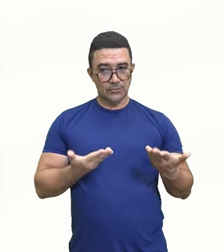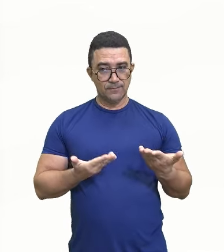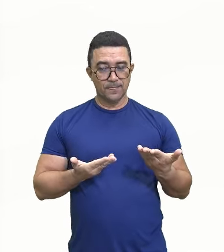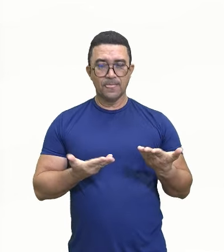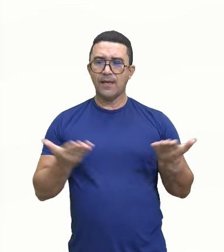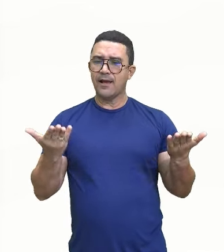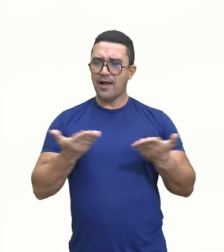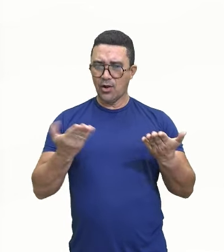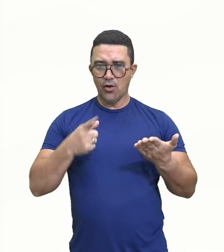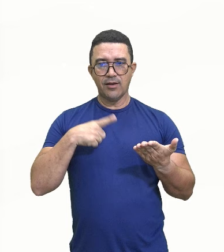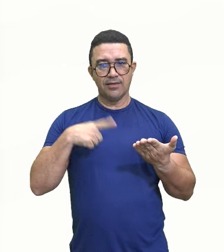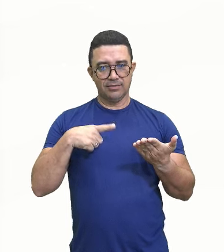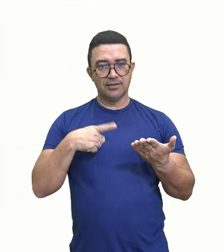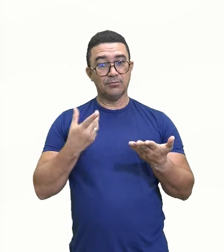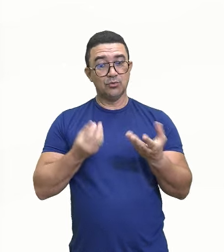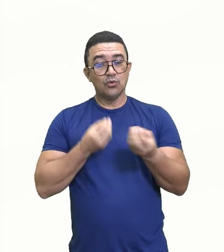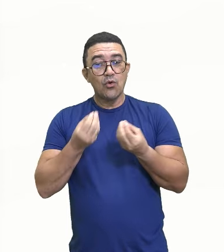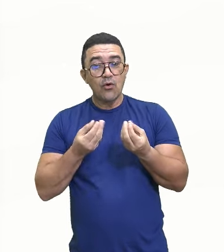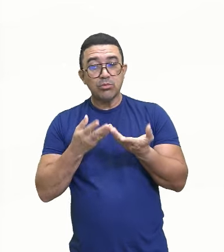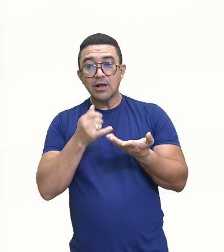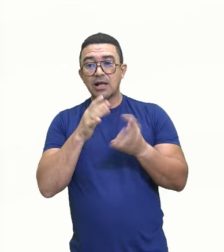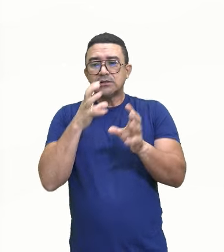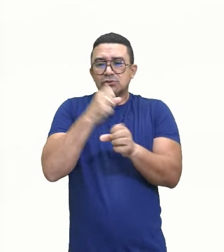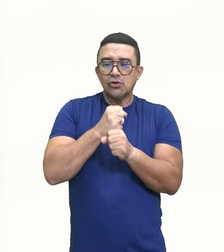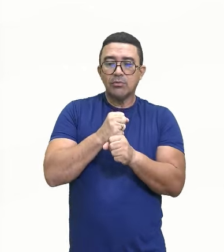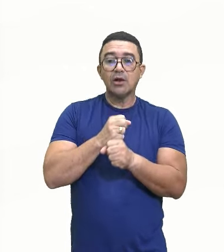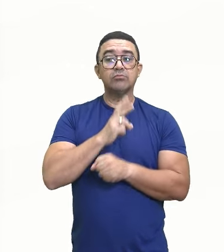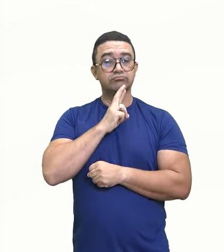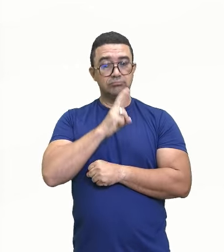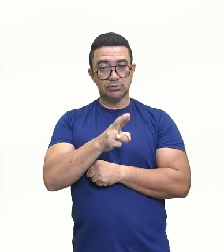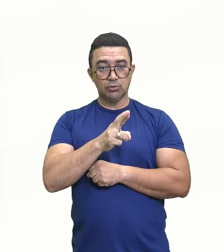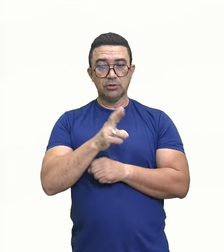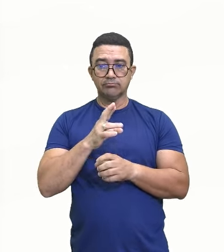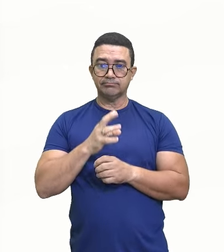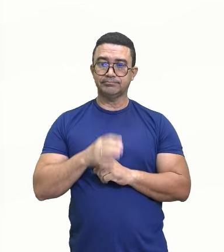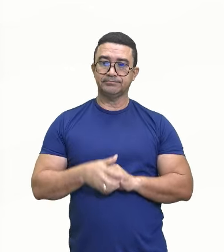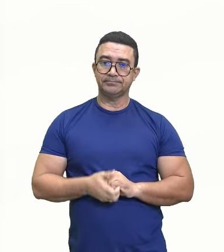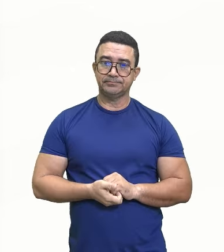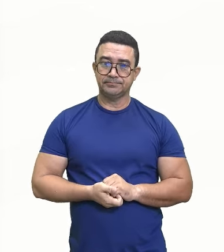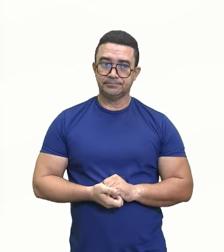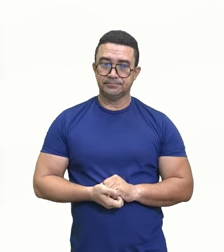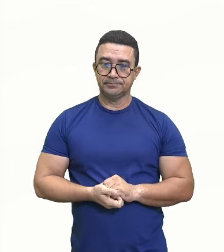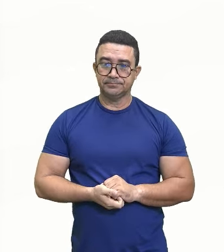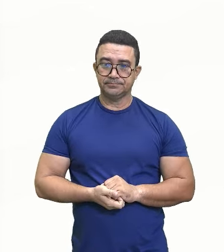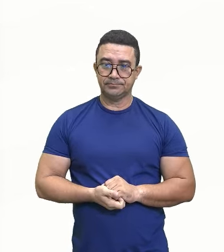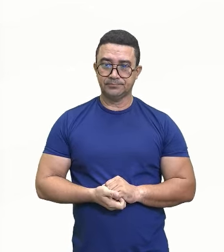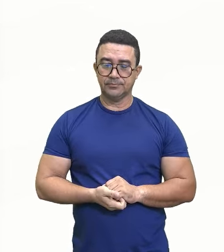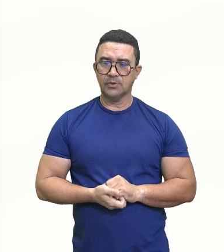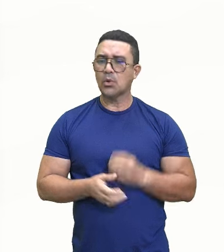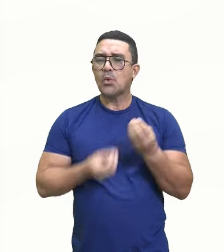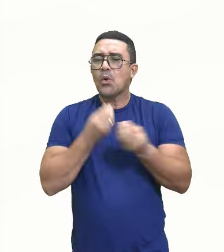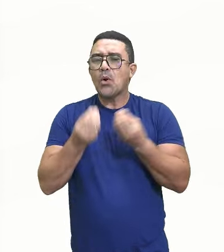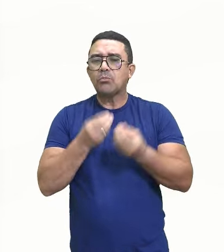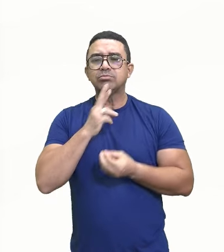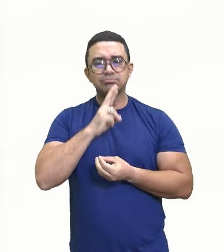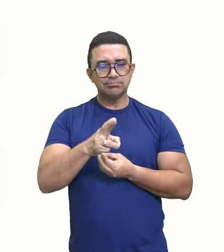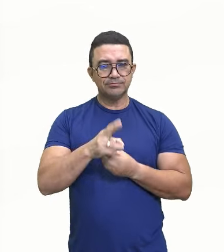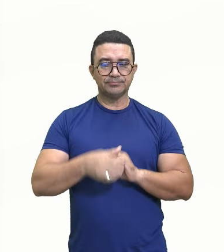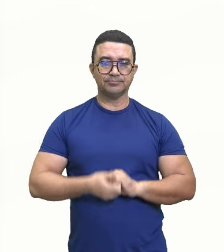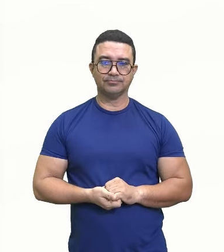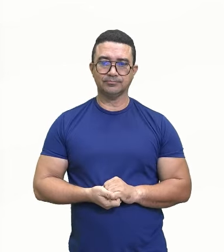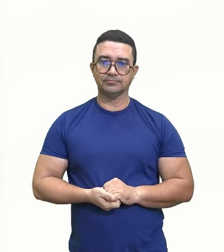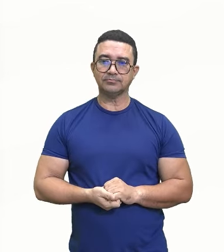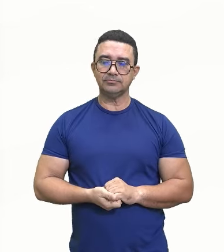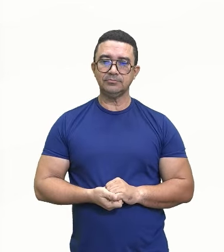temos aí a expressão da soma. Então, eu vou resolver aquele cálculo ali, certo? E como que a gente resolve? Para ficar